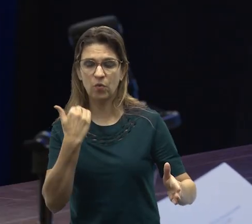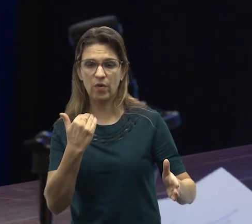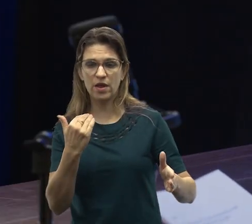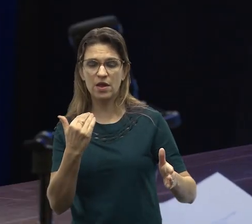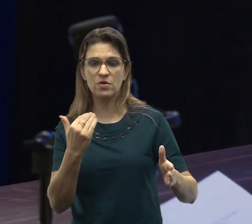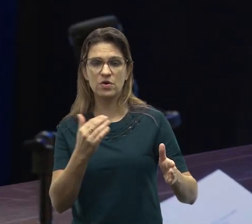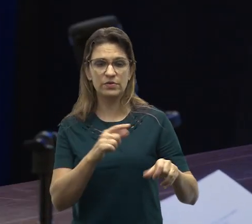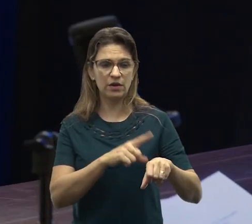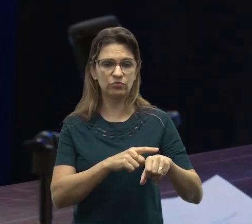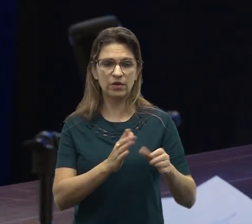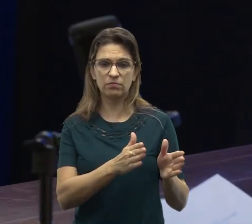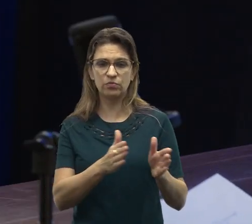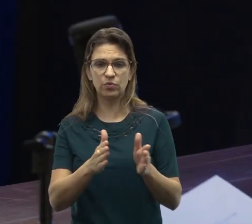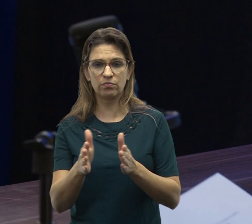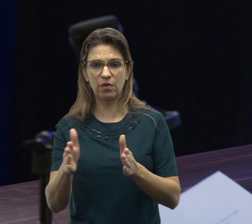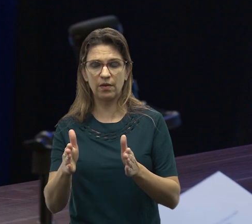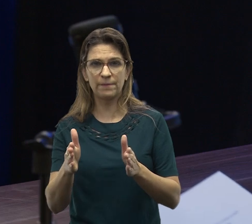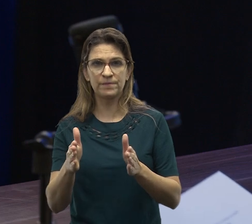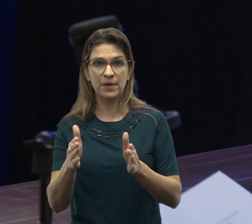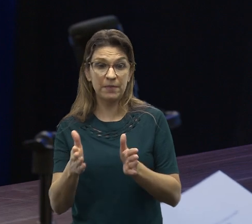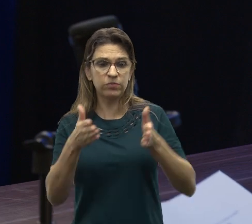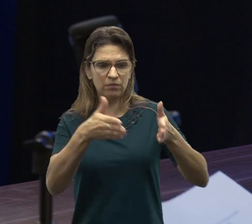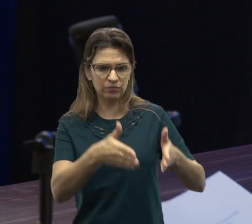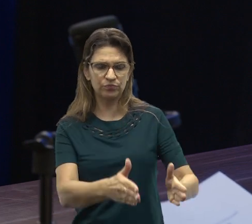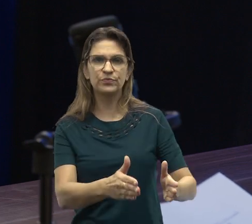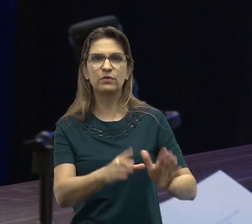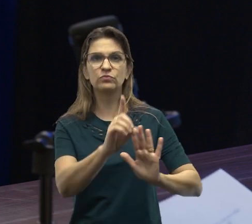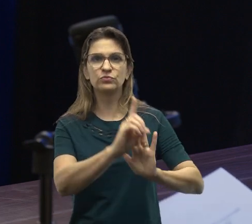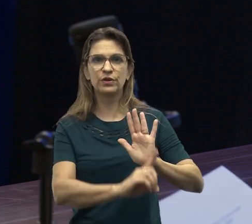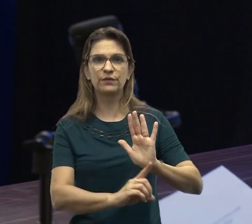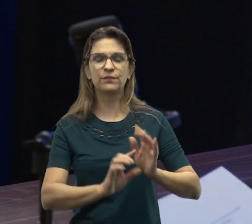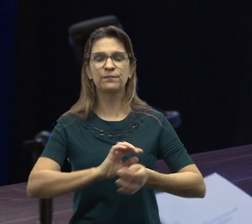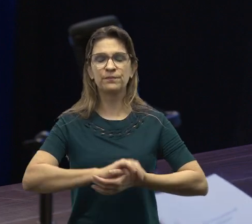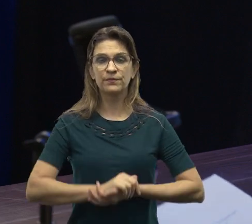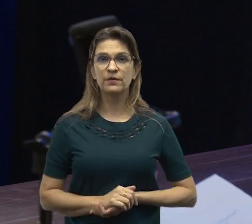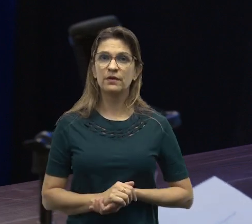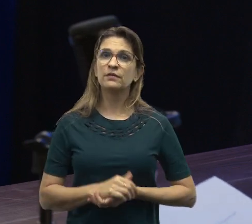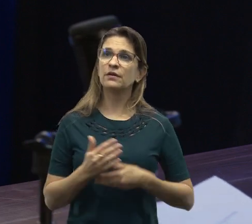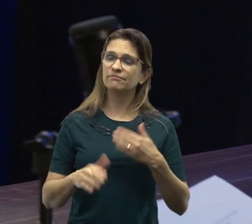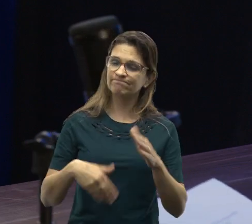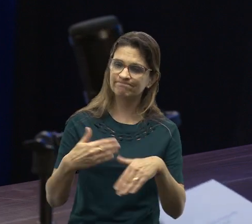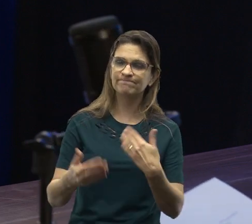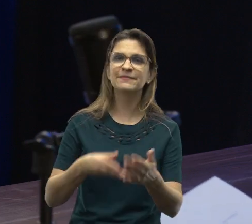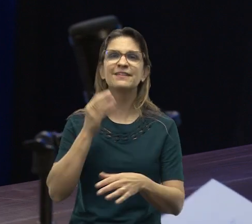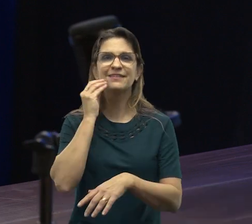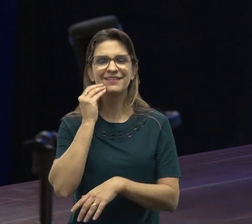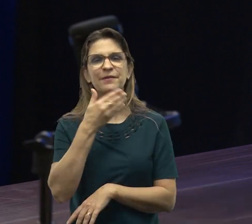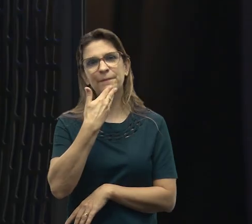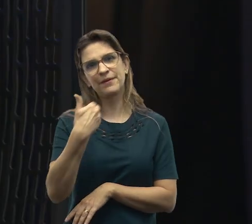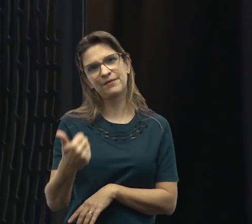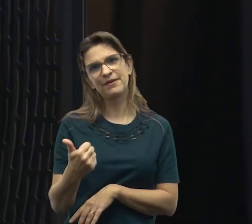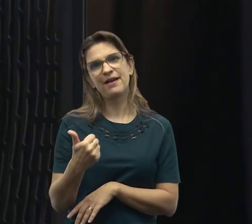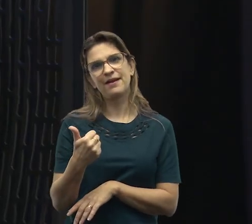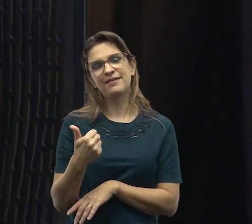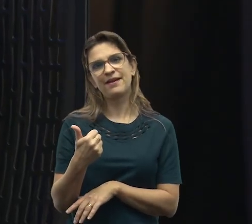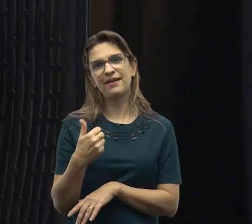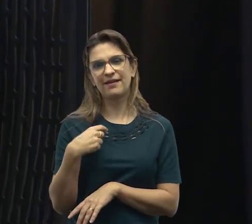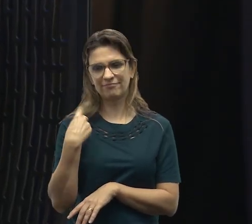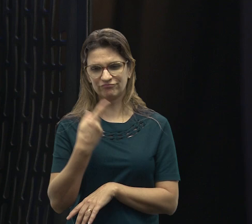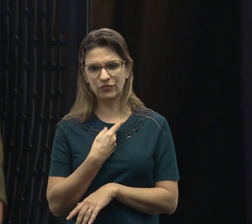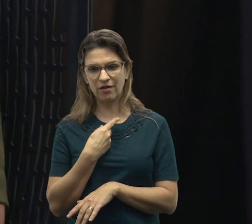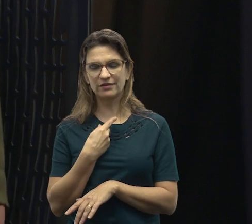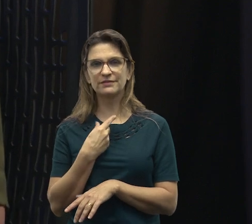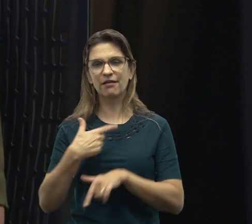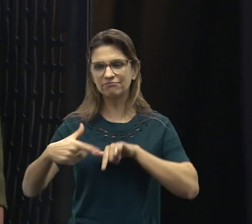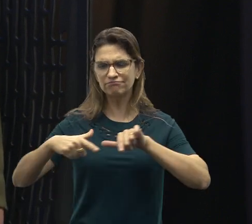família, né? Então, assim, são situações que a gente precisa melhorar e a gente vai estar em cima para que isso aconteça. Uma outra pauta bem